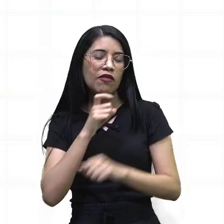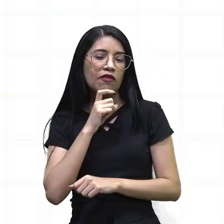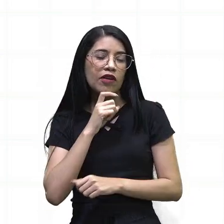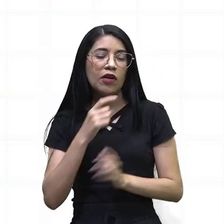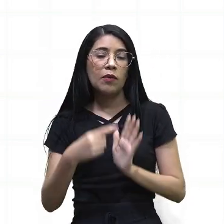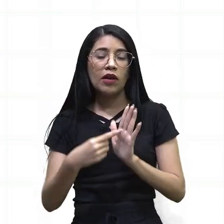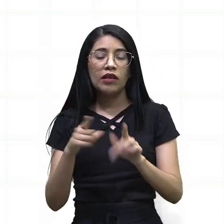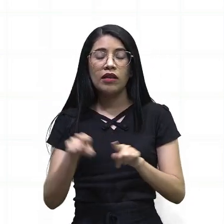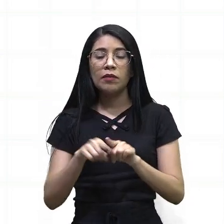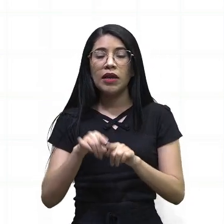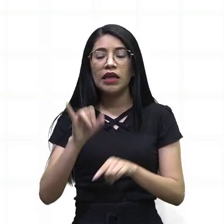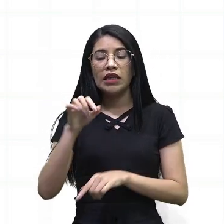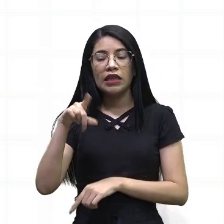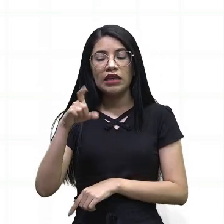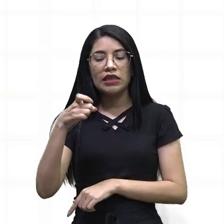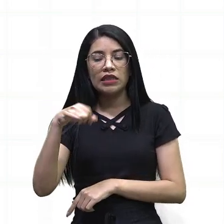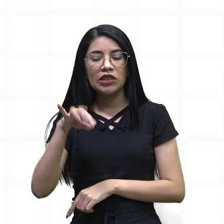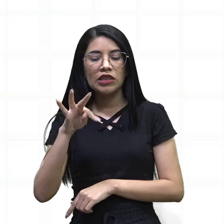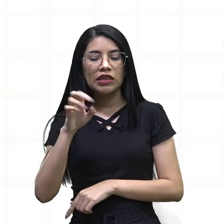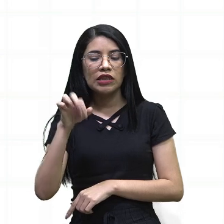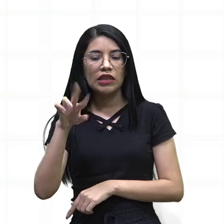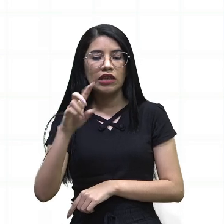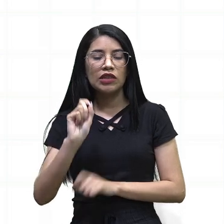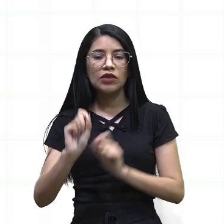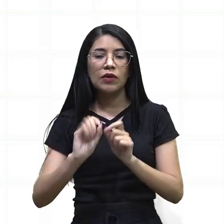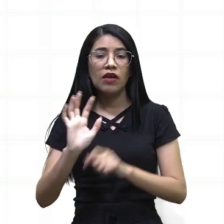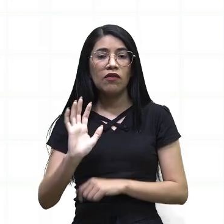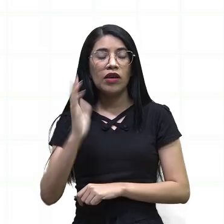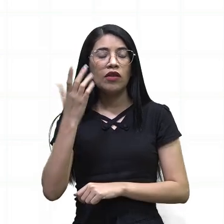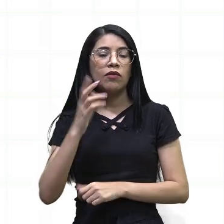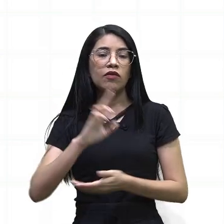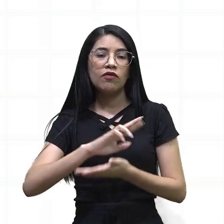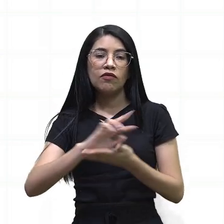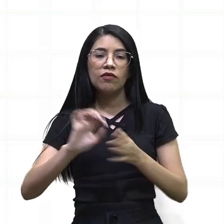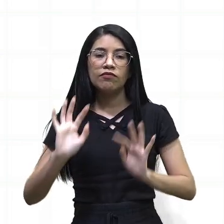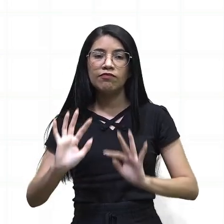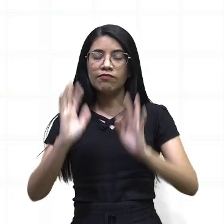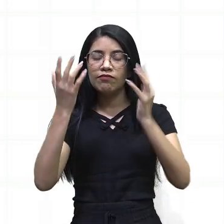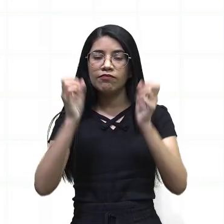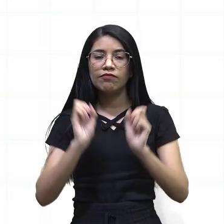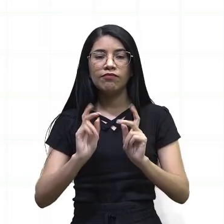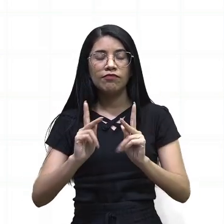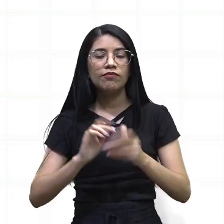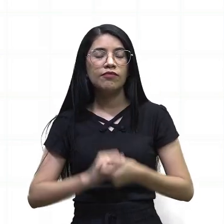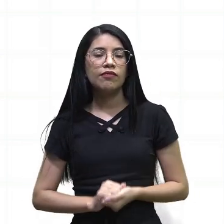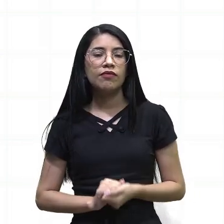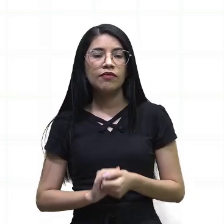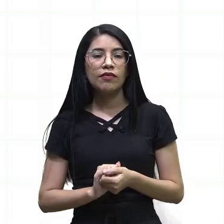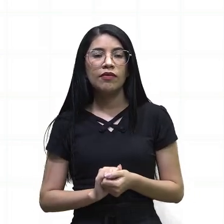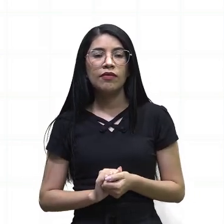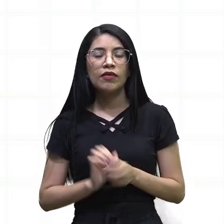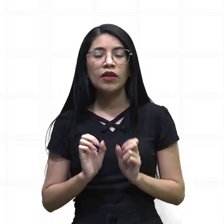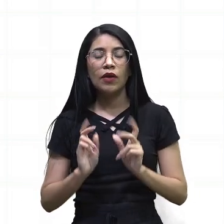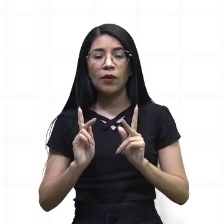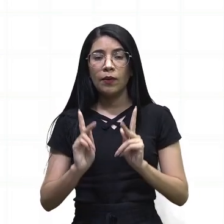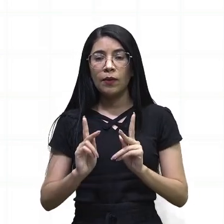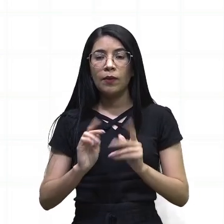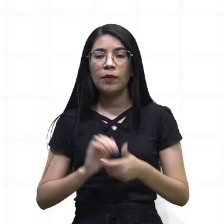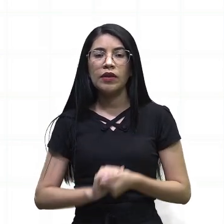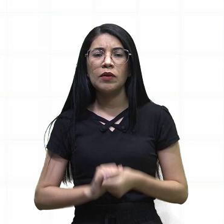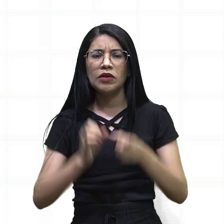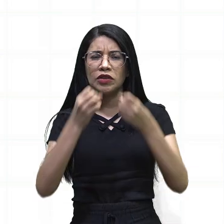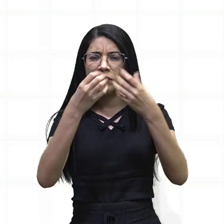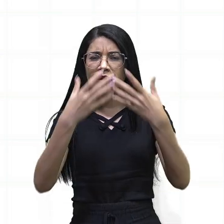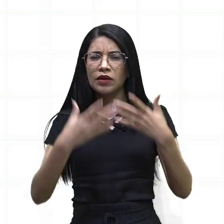inexistente, porque faz a questão do fenômeno da natureza. Certo, gente? Muito bem,